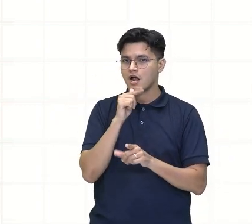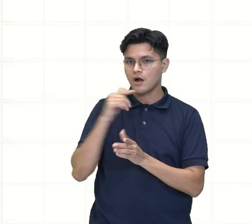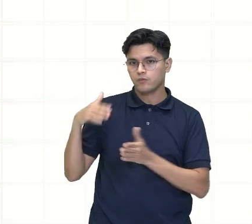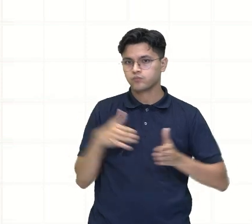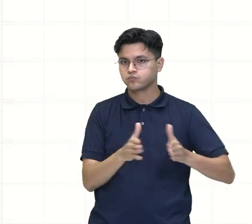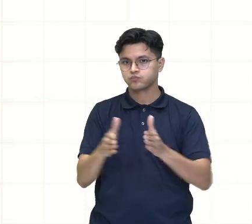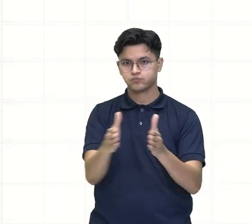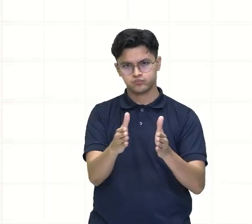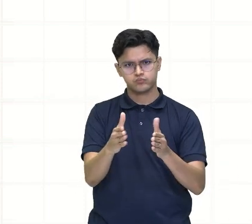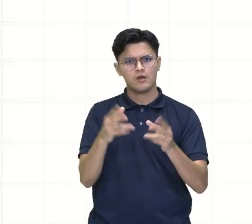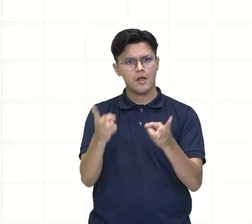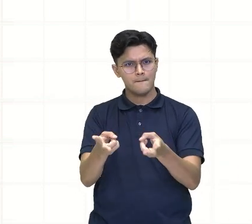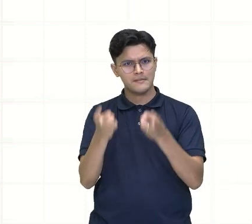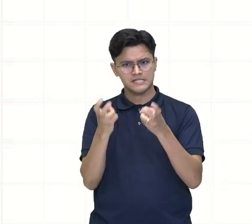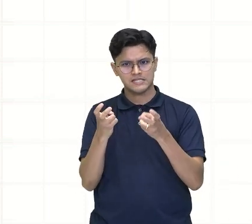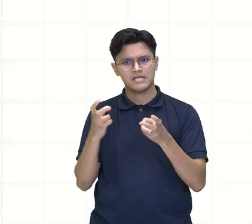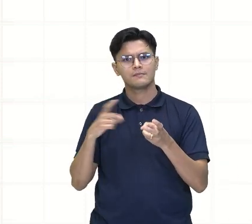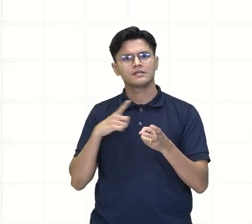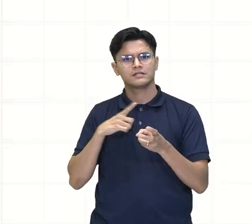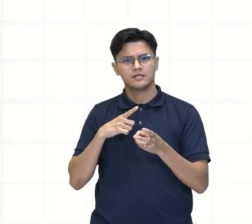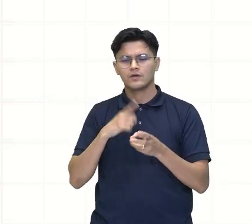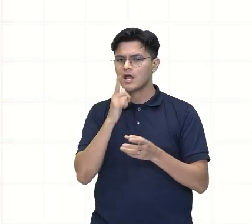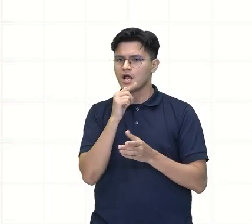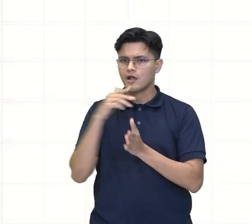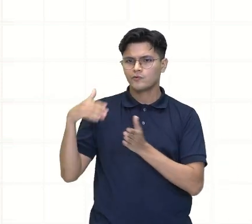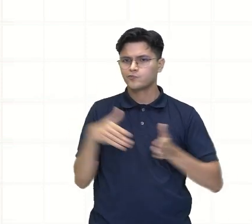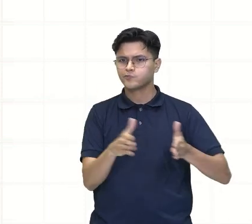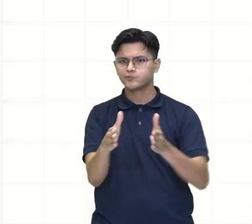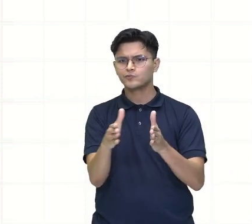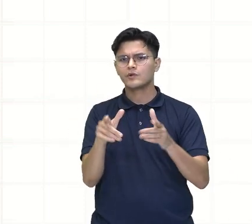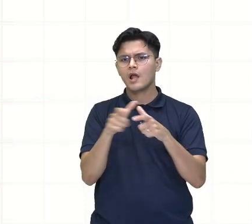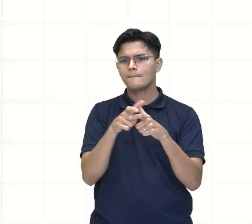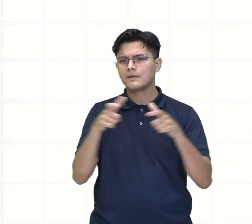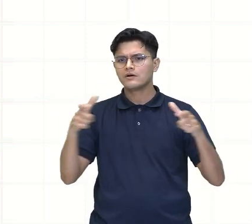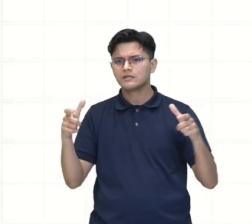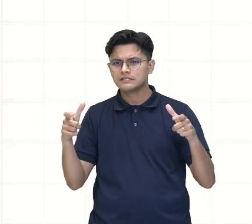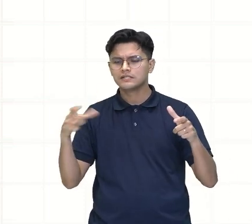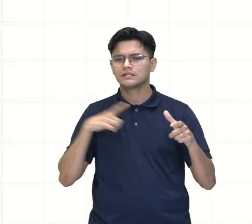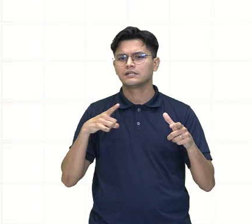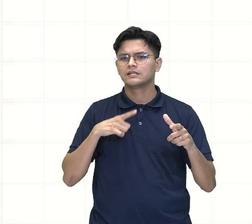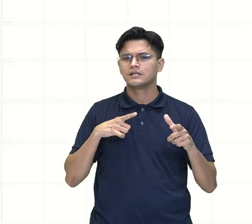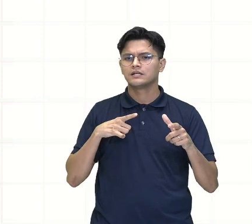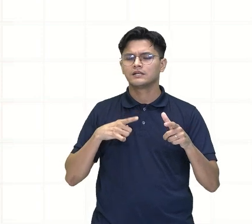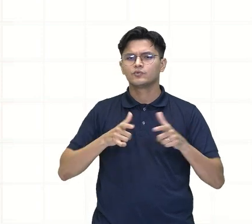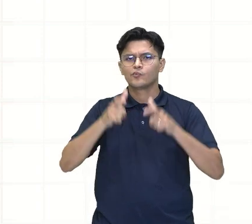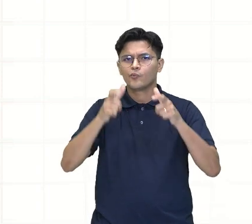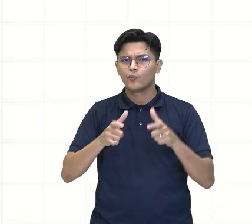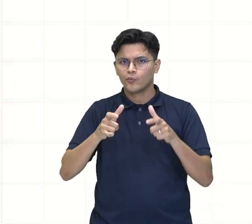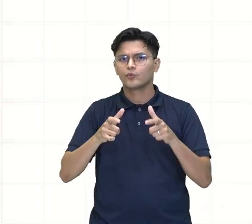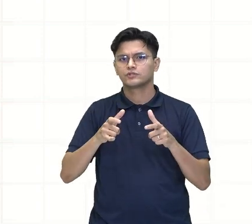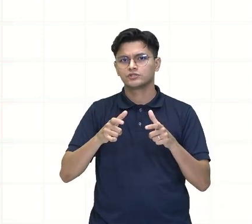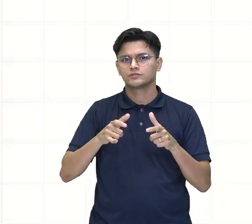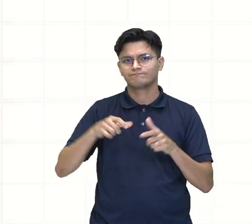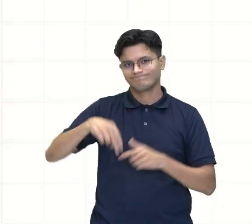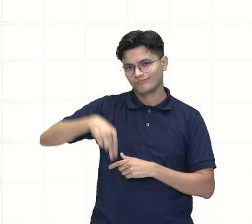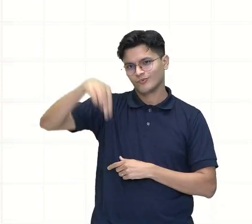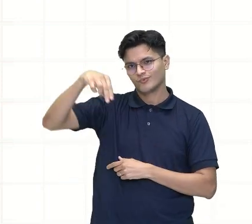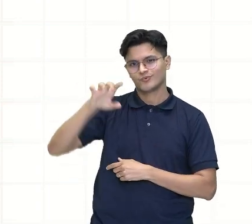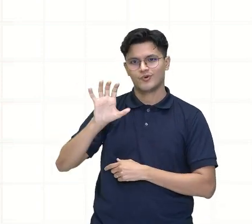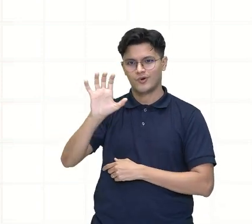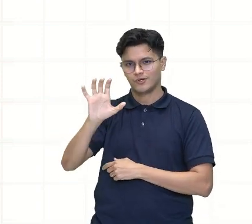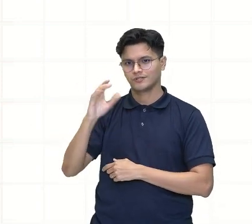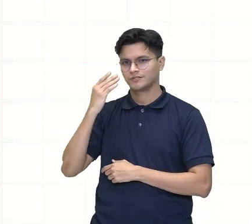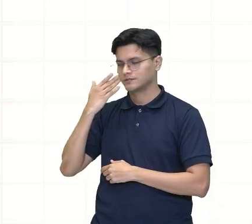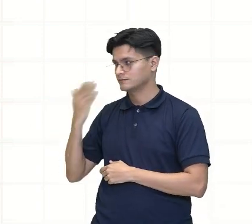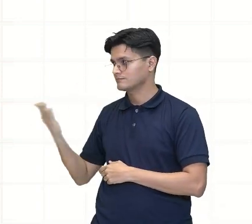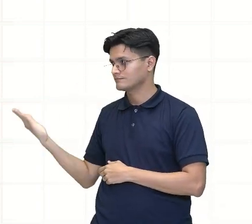hidrovias já mais nessa malha hidroviária presente na região norte, né, onde nós vamos encontrar